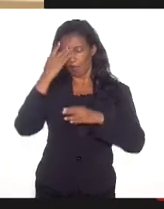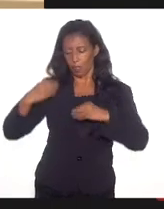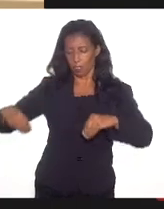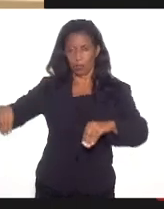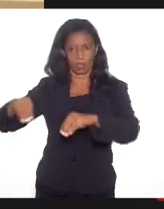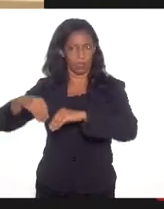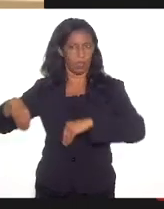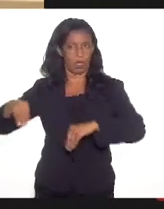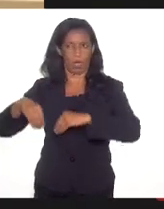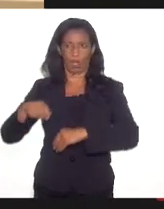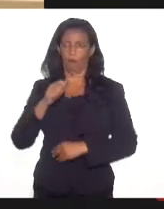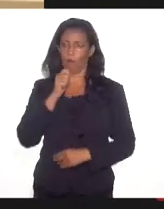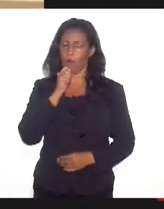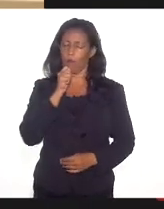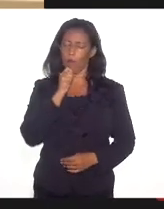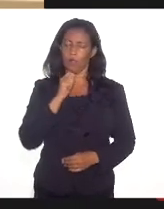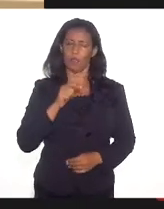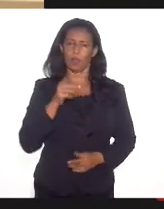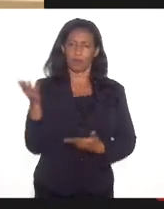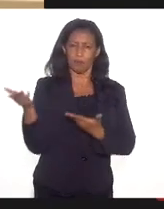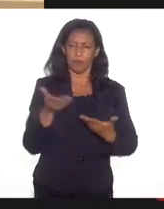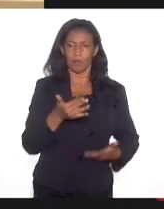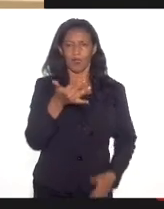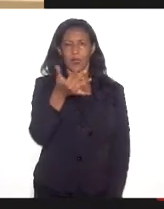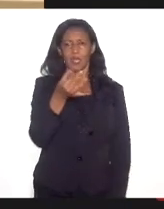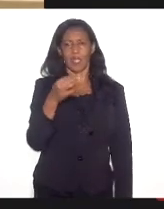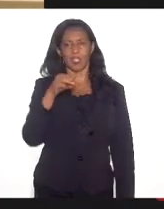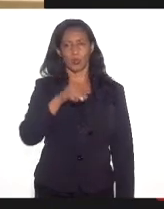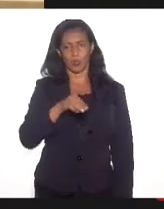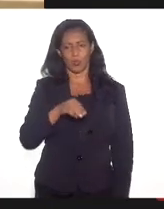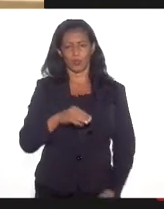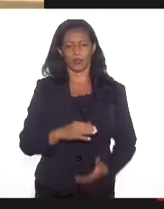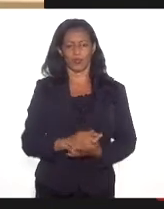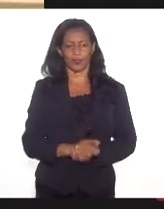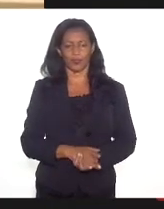Janeiro e a senhora dispõe de 10 minutos senhora Luana